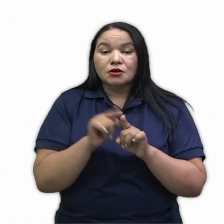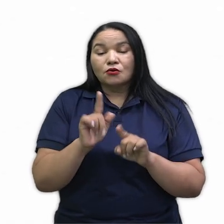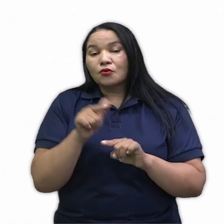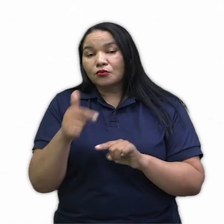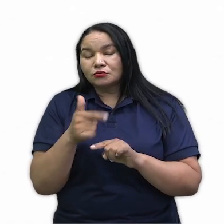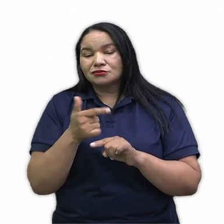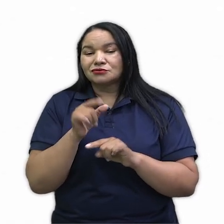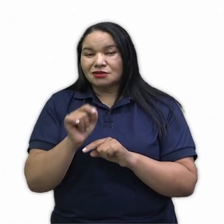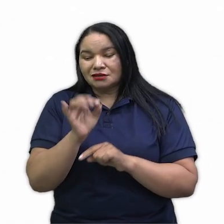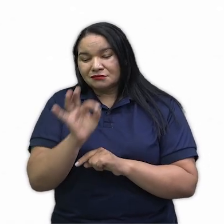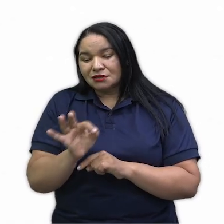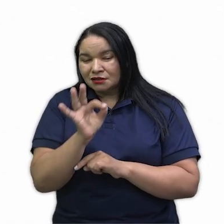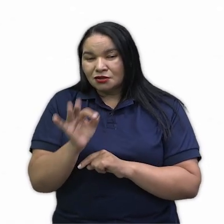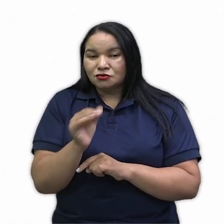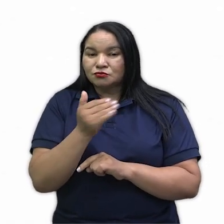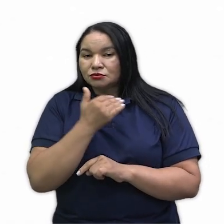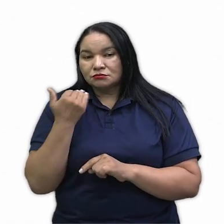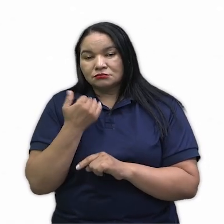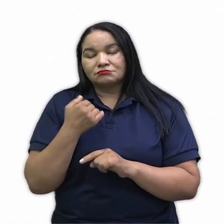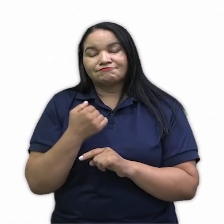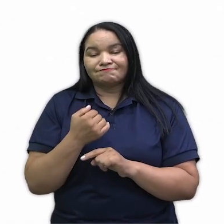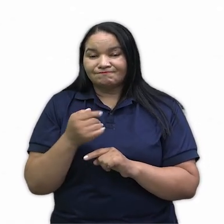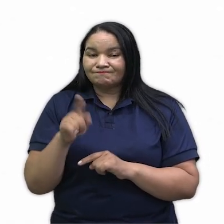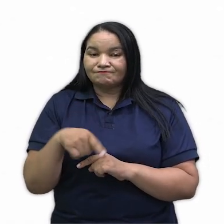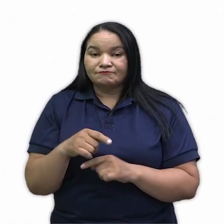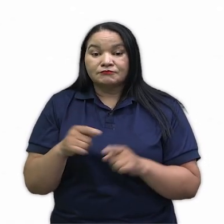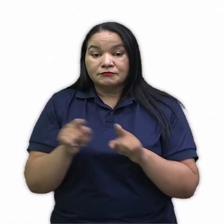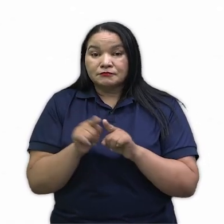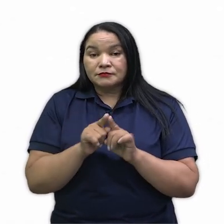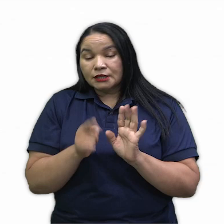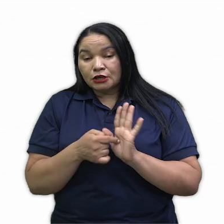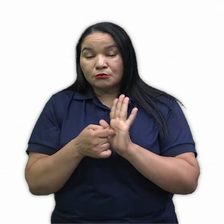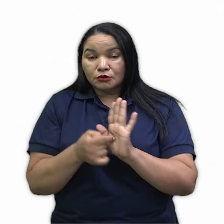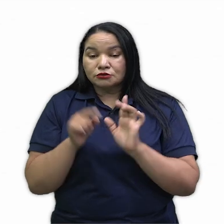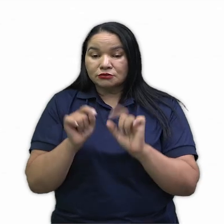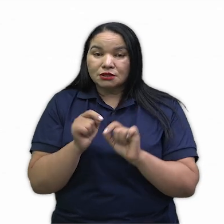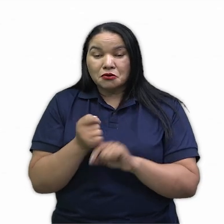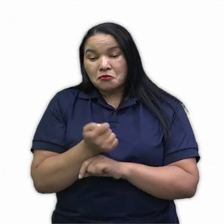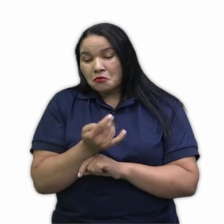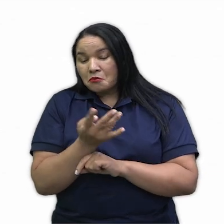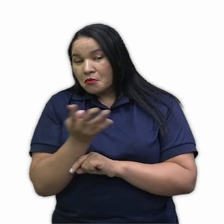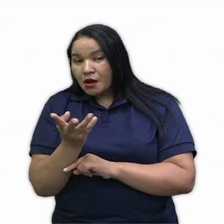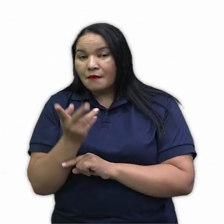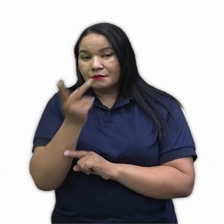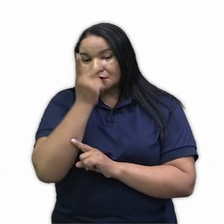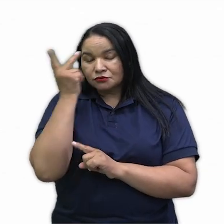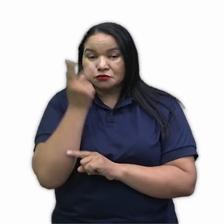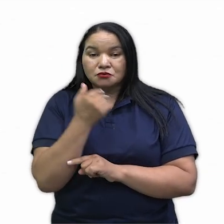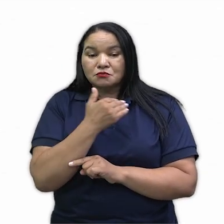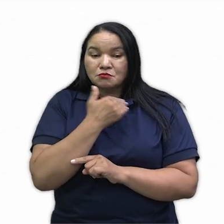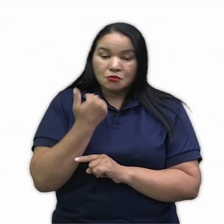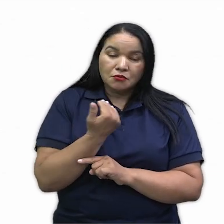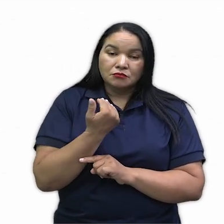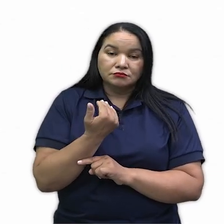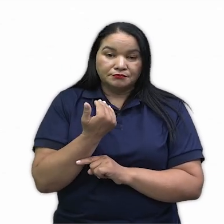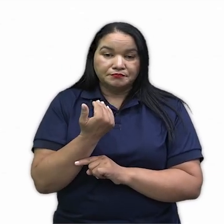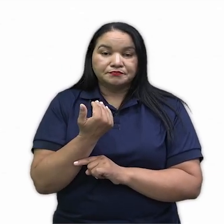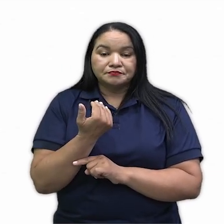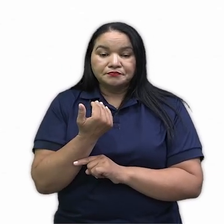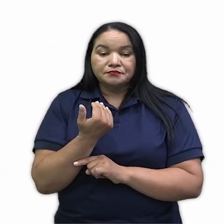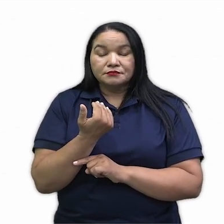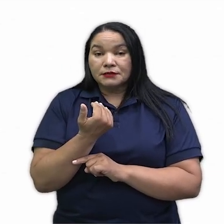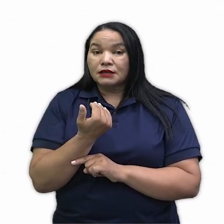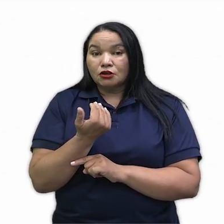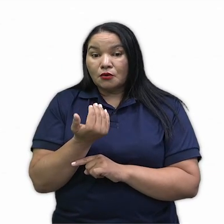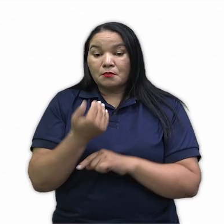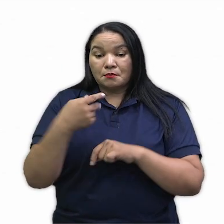a mortalidade, né, que vai estar relacionada a essa taxa de mortalidade que indica o número de pessoas que morrem, que vão